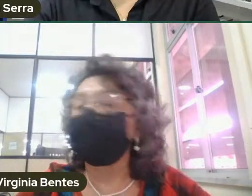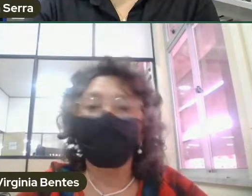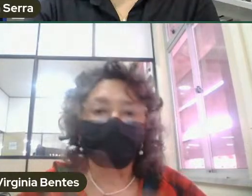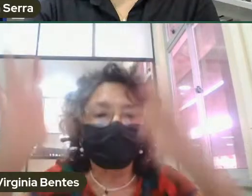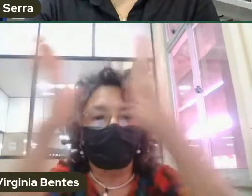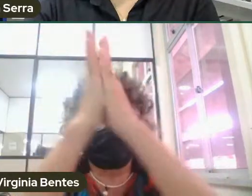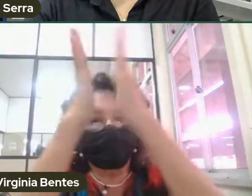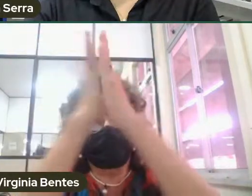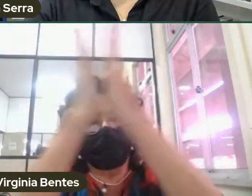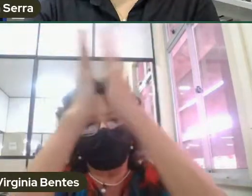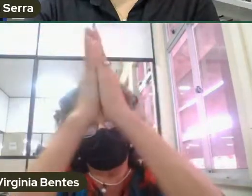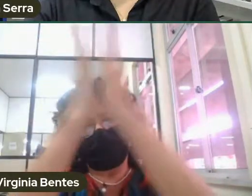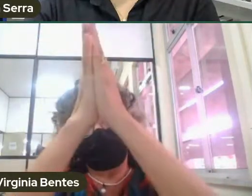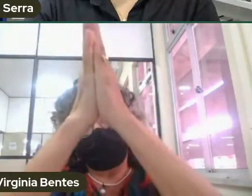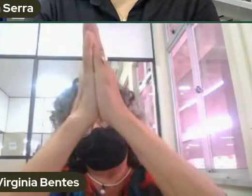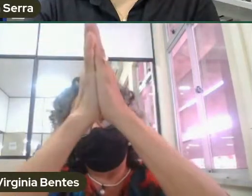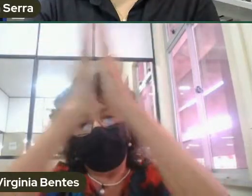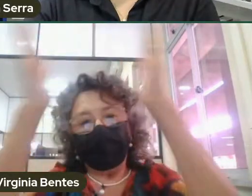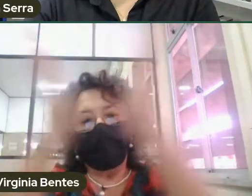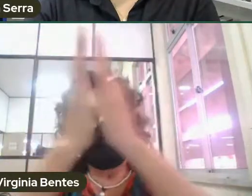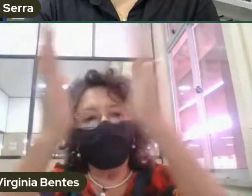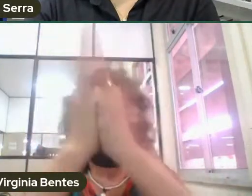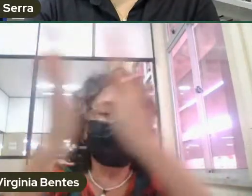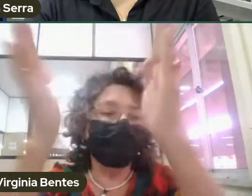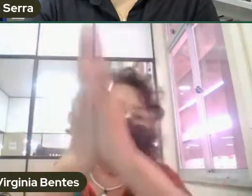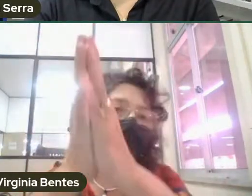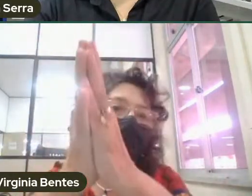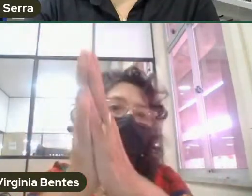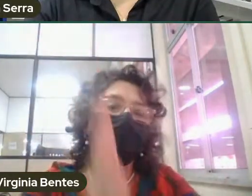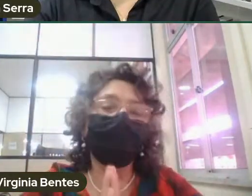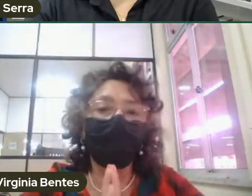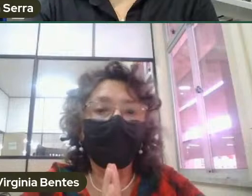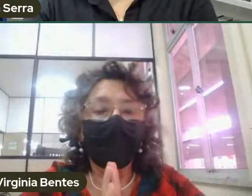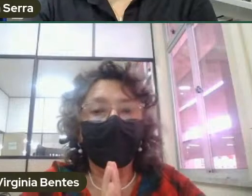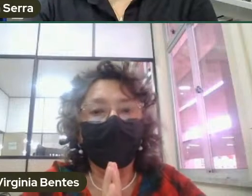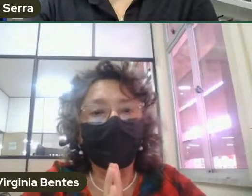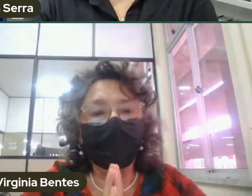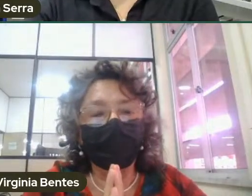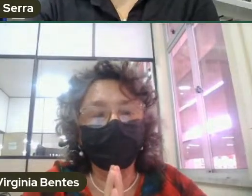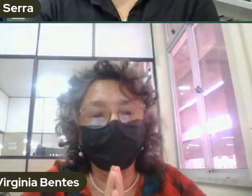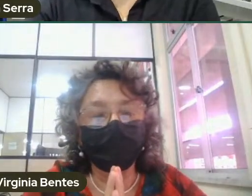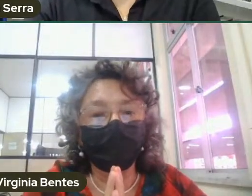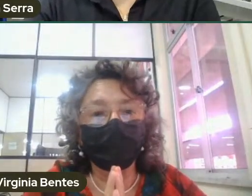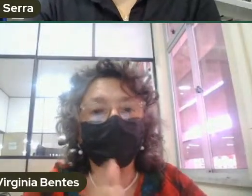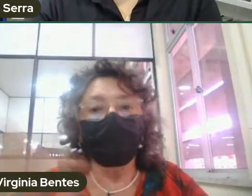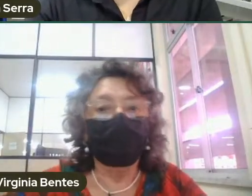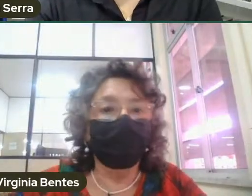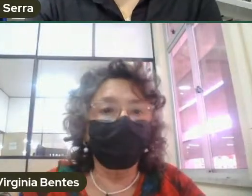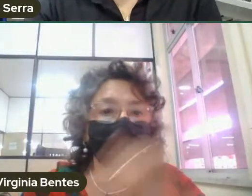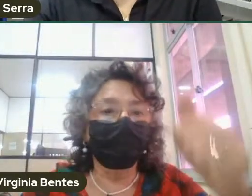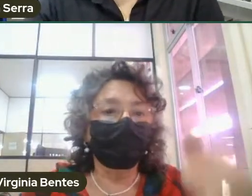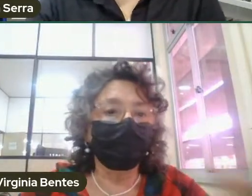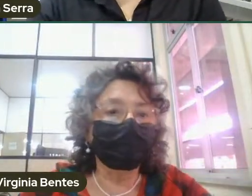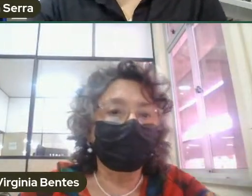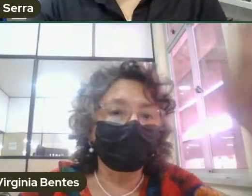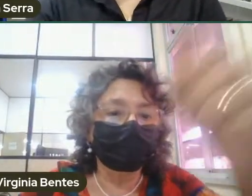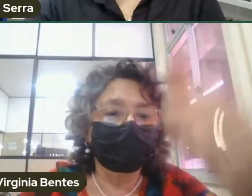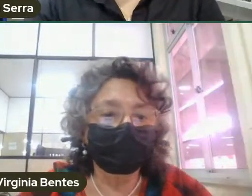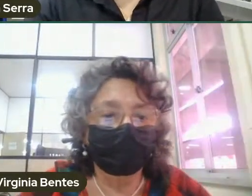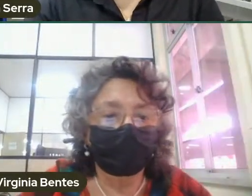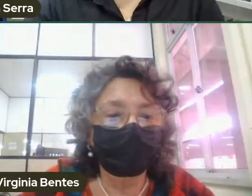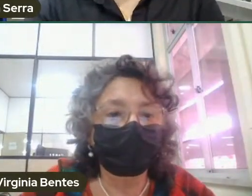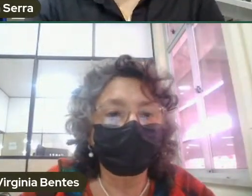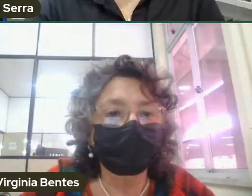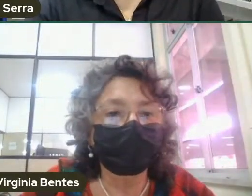ó, top, top, top. Não vou mais chorar, viu? Amanhã à tarde a gente se encontra. Eu vou para aqui para outro evento. Lucélia, você encerra